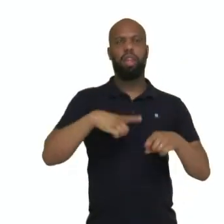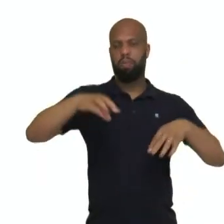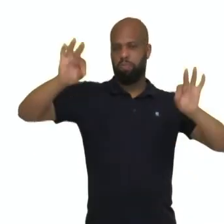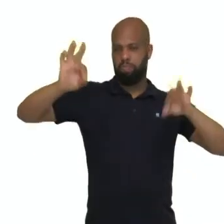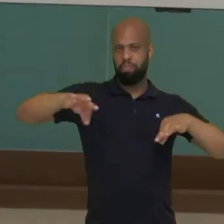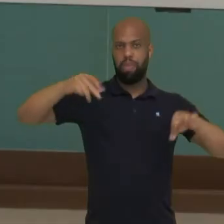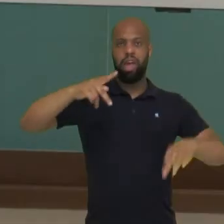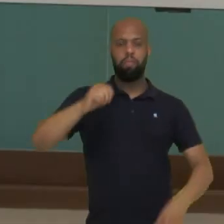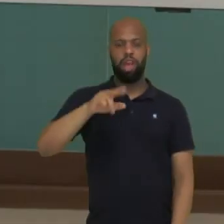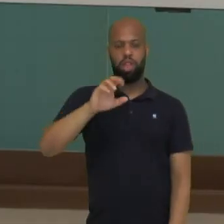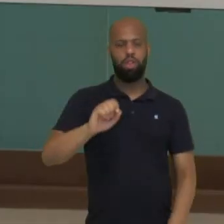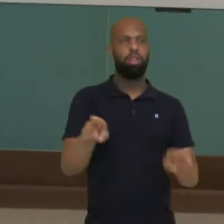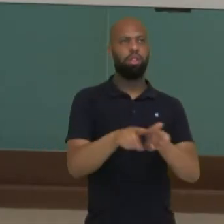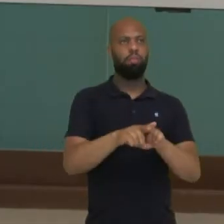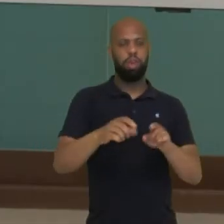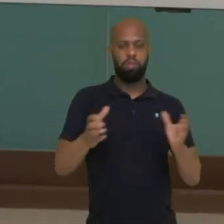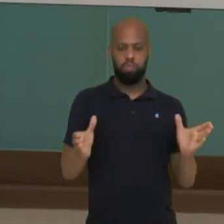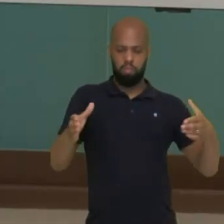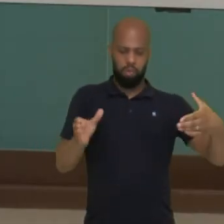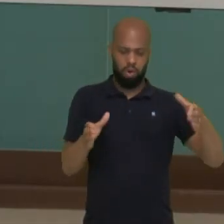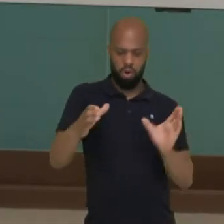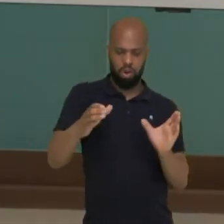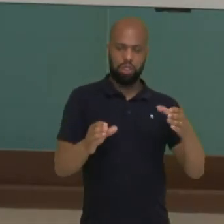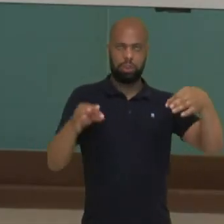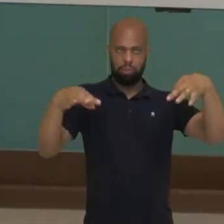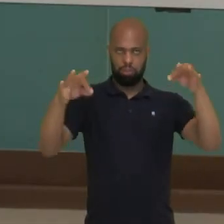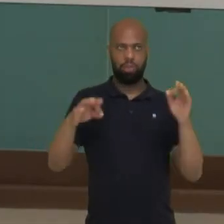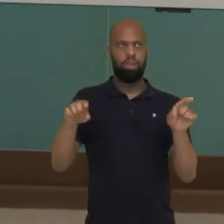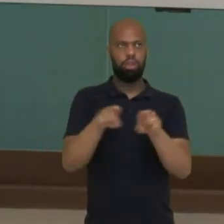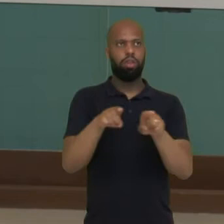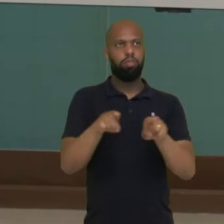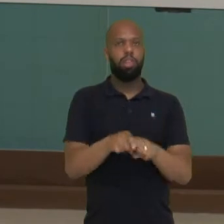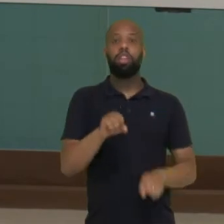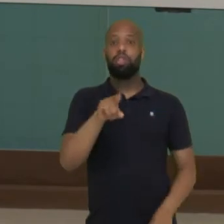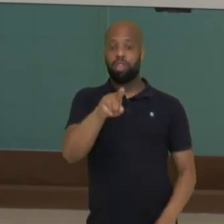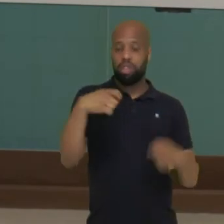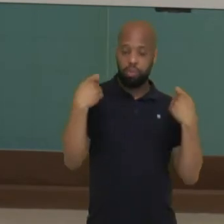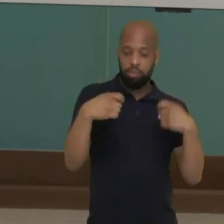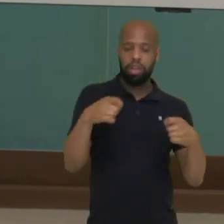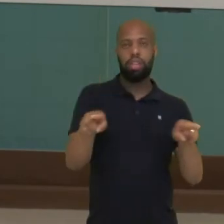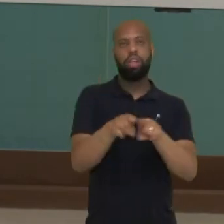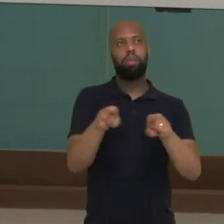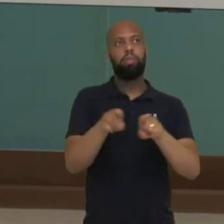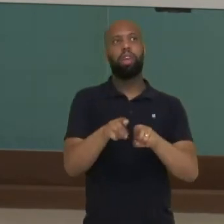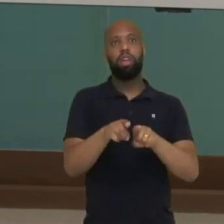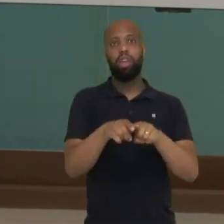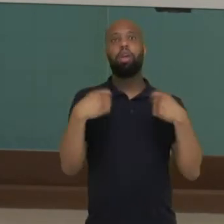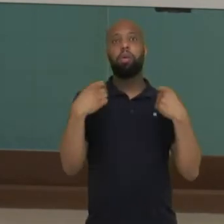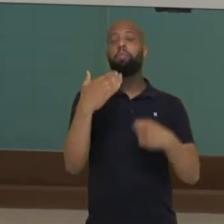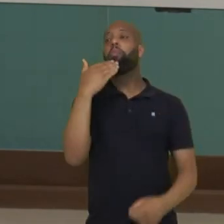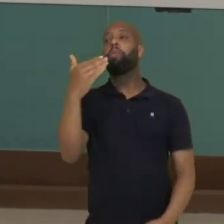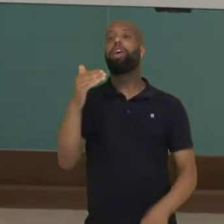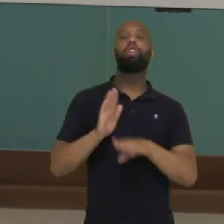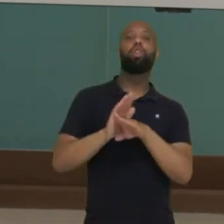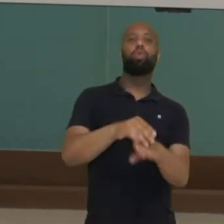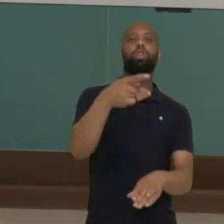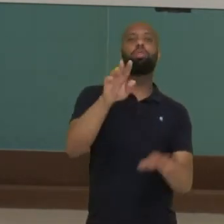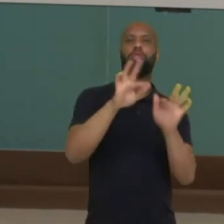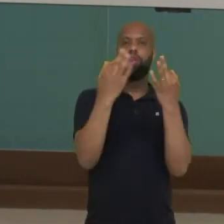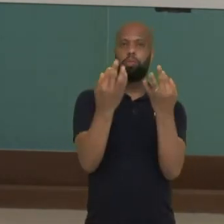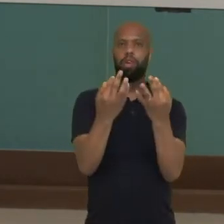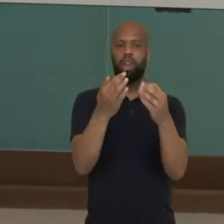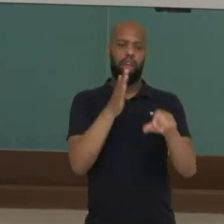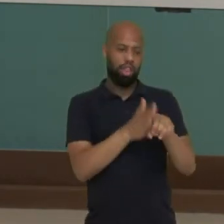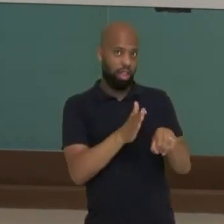pano, e potes de plástico, pequenos potinhos de plástico. Se você precisar, peça ajuda para alguém da sua família que estiver com